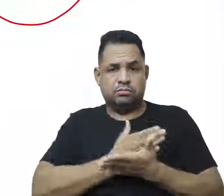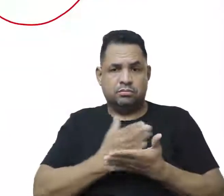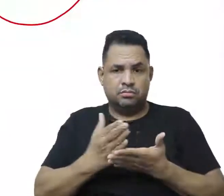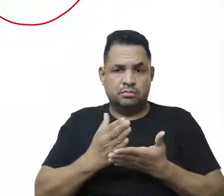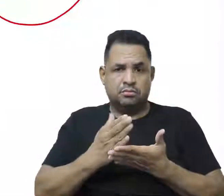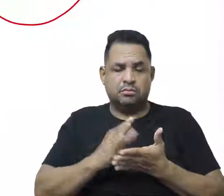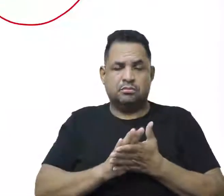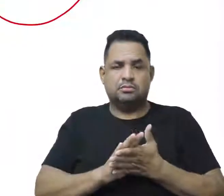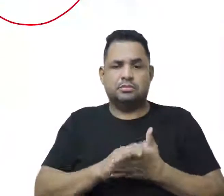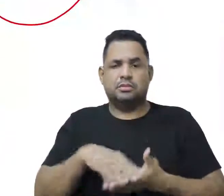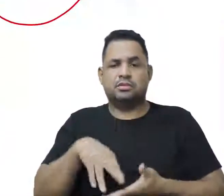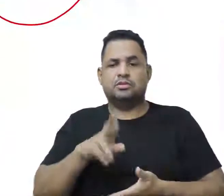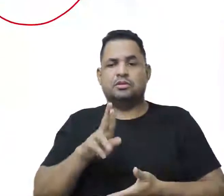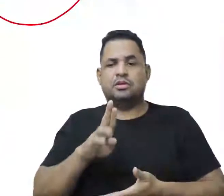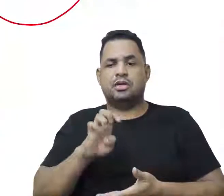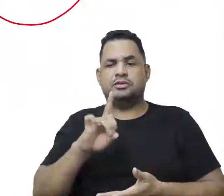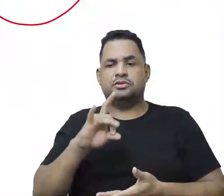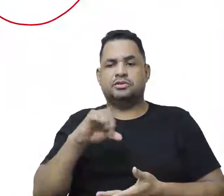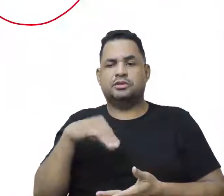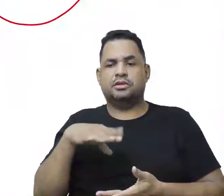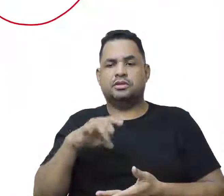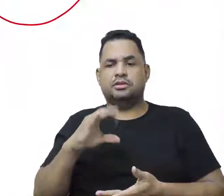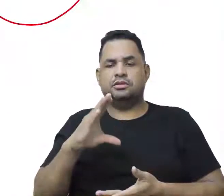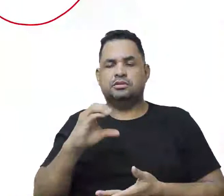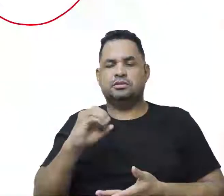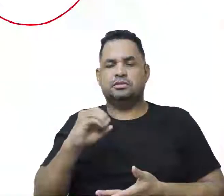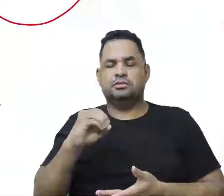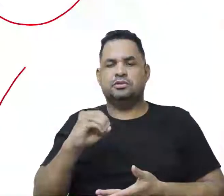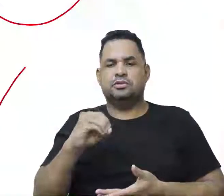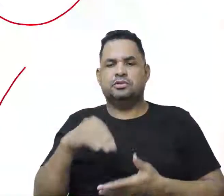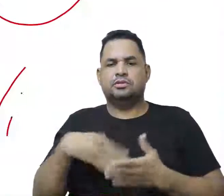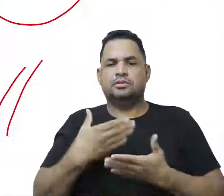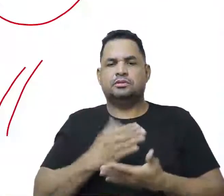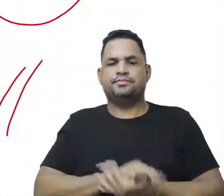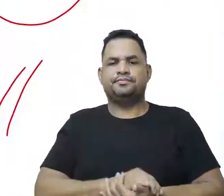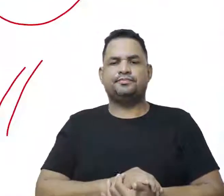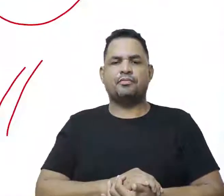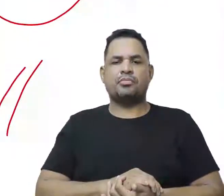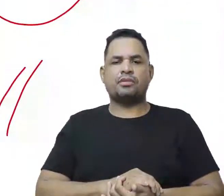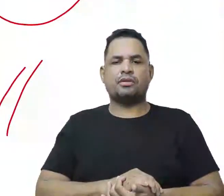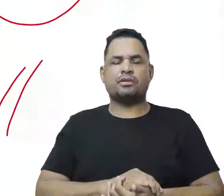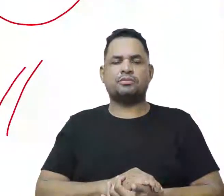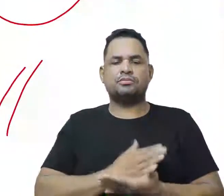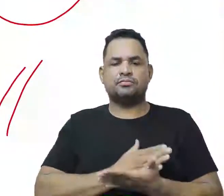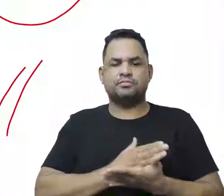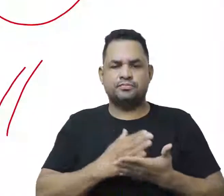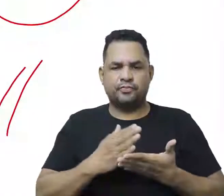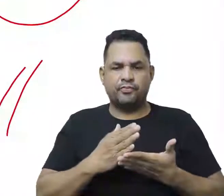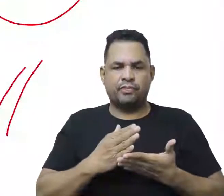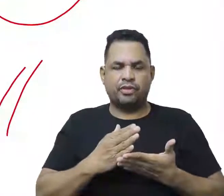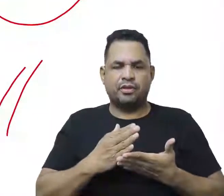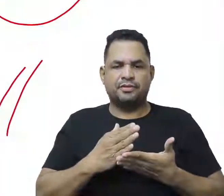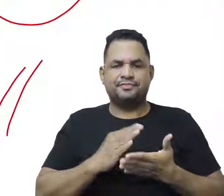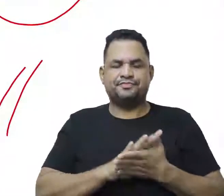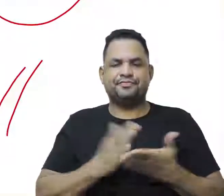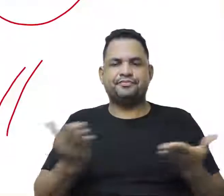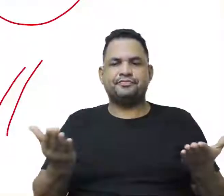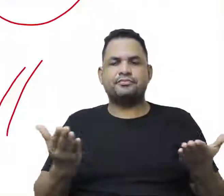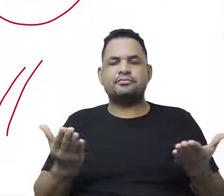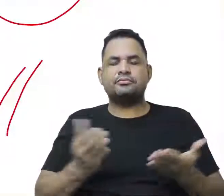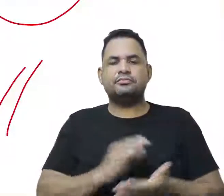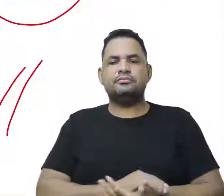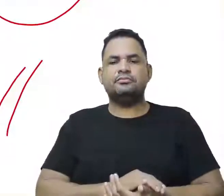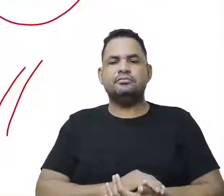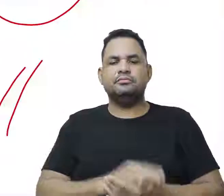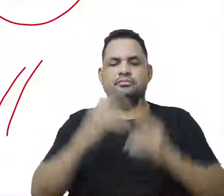começo do racionalismo aqui né por isso que tá aqui essa imagem né esse começo do homem